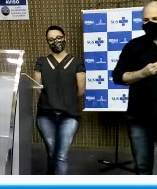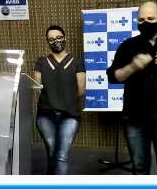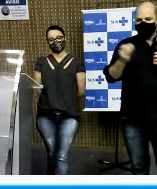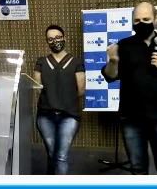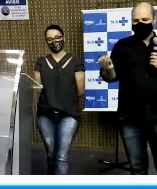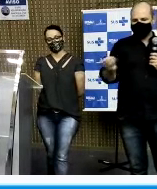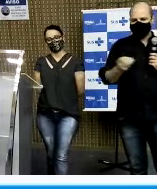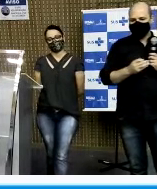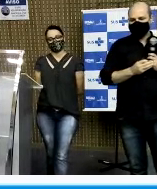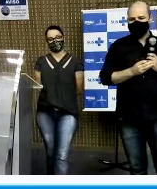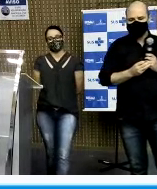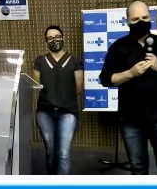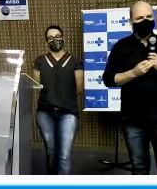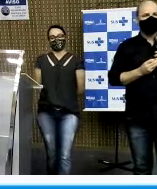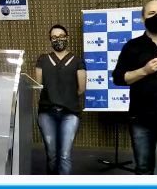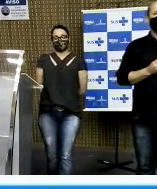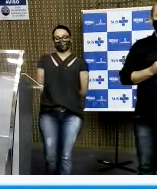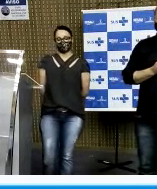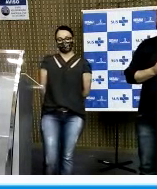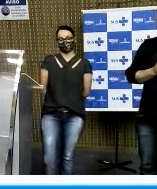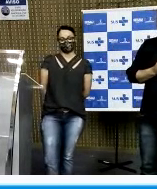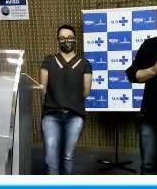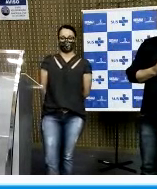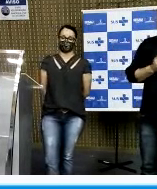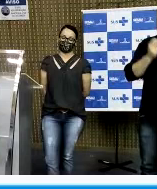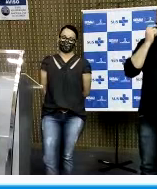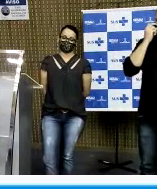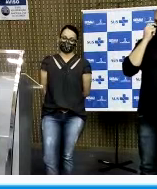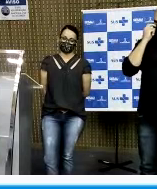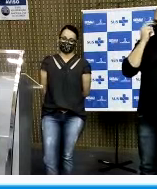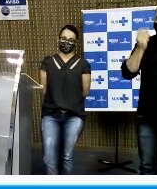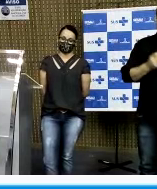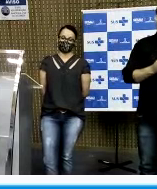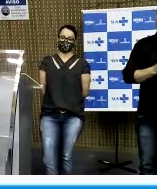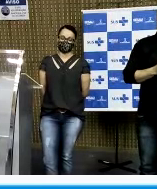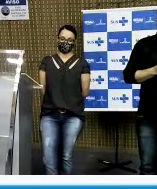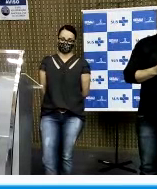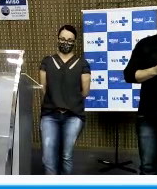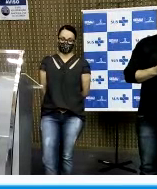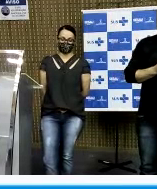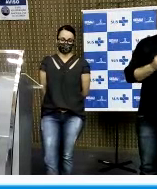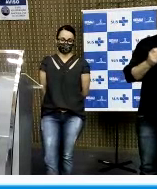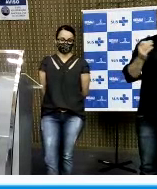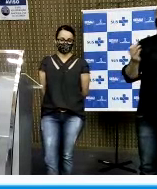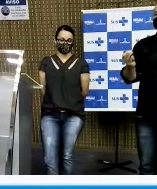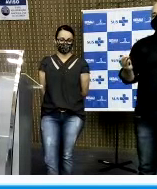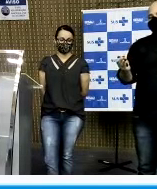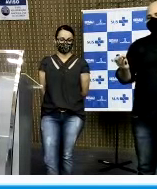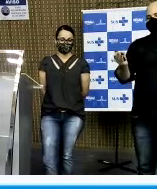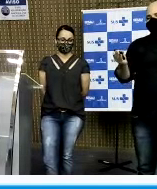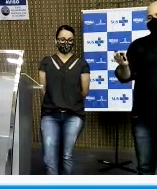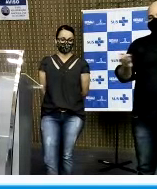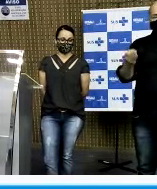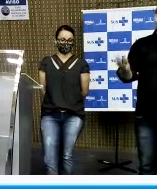população, uma elevação para 41,6% no primeiro semestre de 2020. Então, assim, apesar